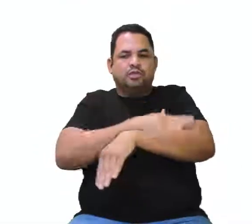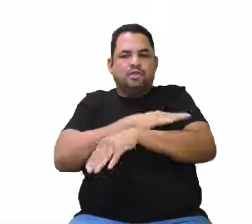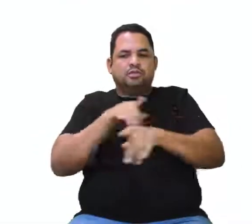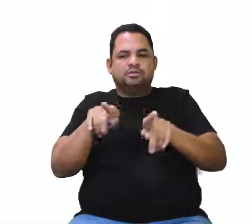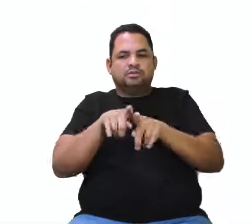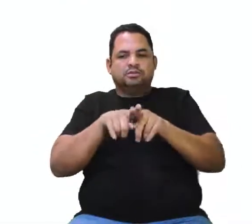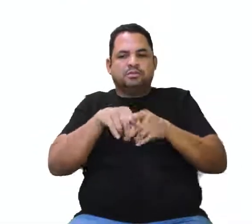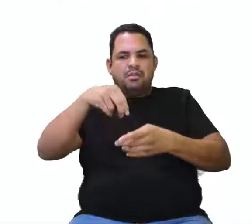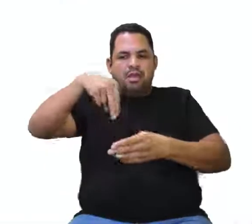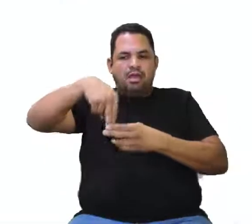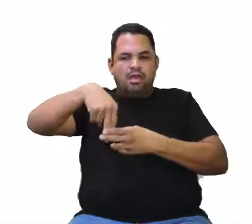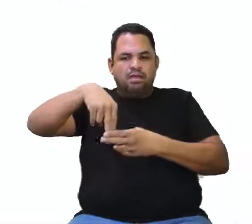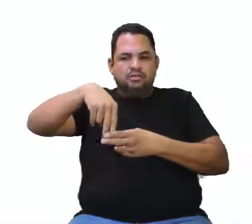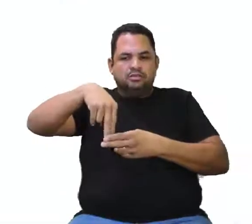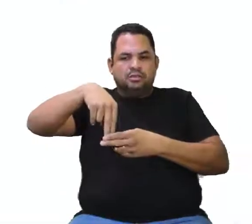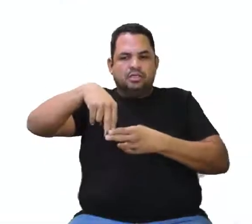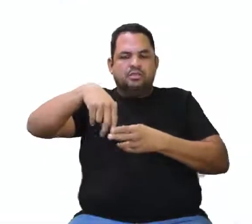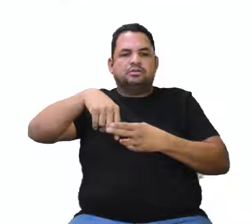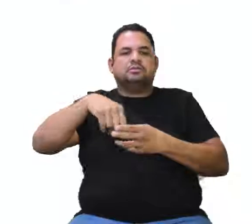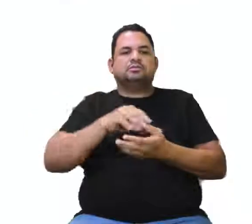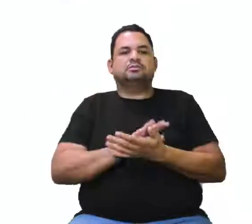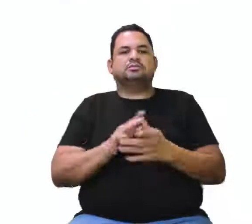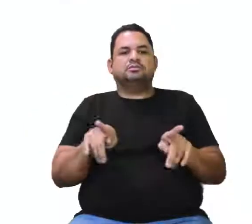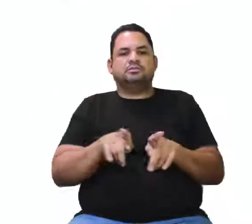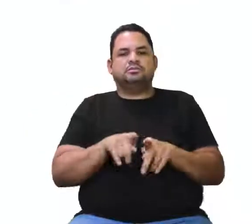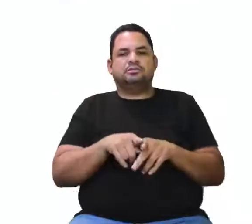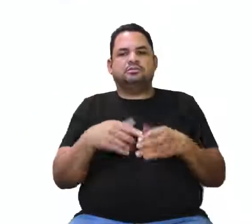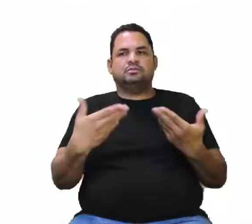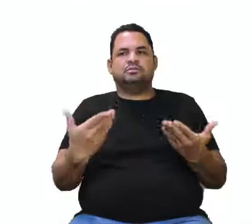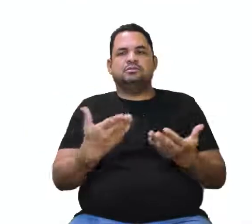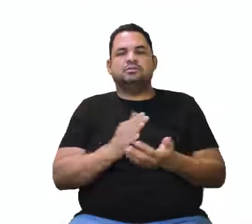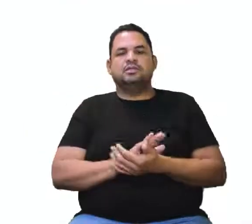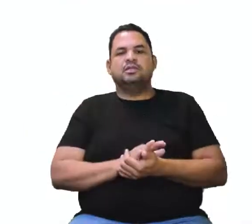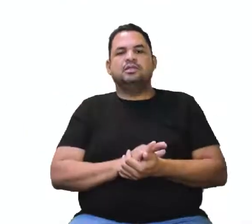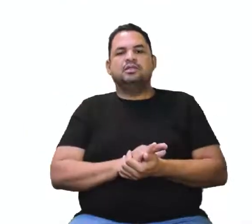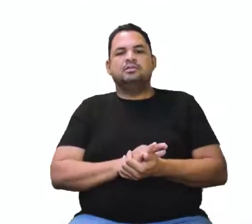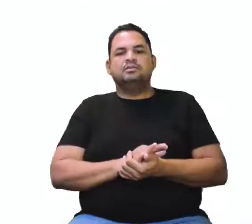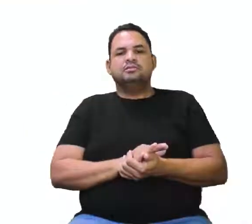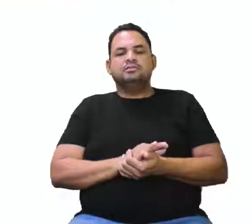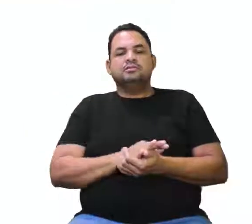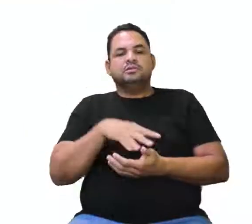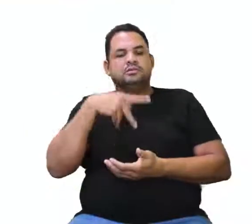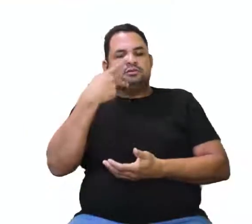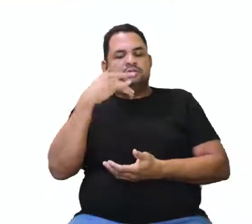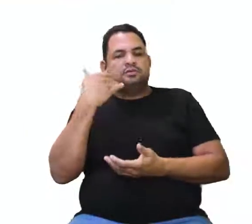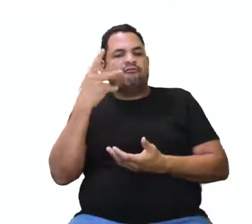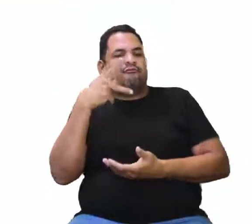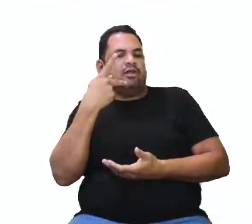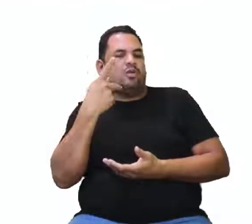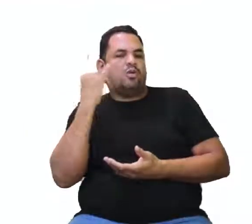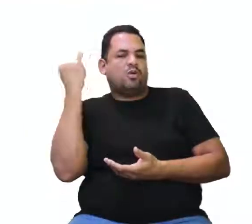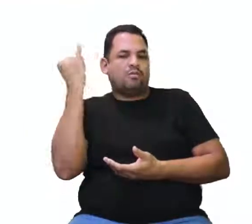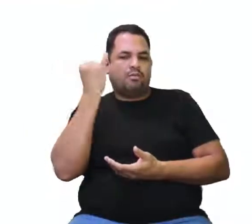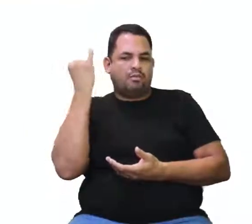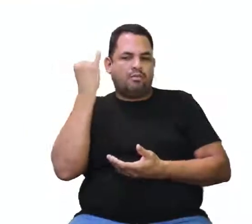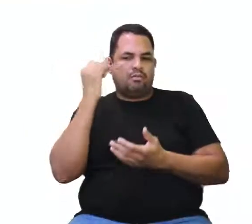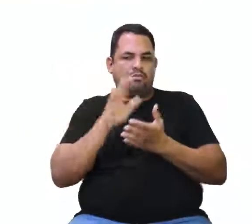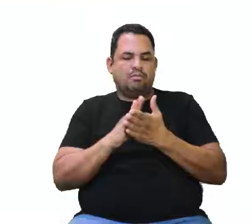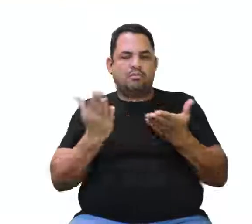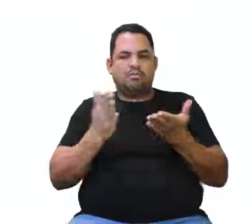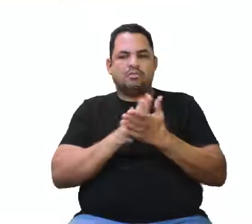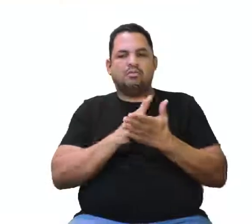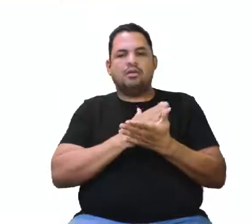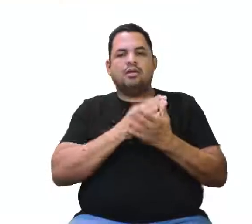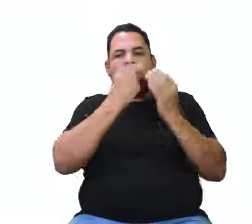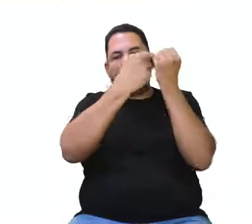inferiores aí na coluna vertebral. Vejam bem, a gente já mencionou sobre a questão da importância da função da coluna logo no início.